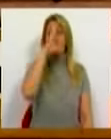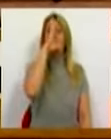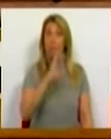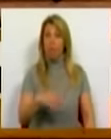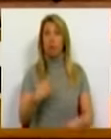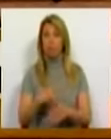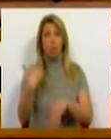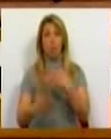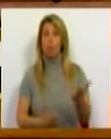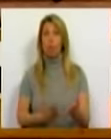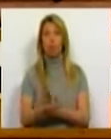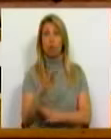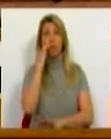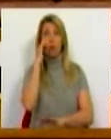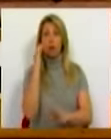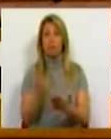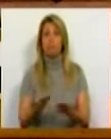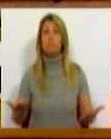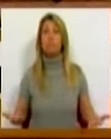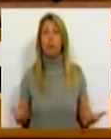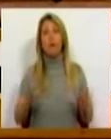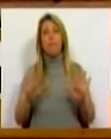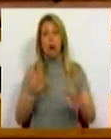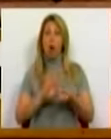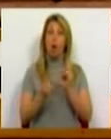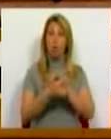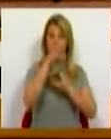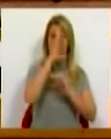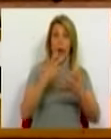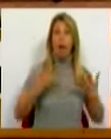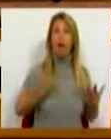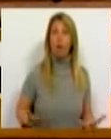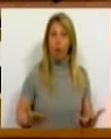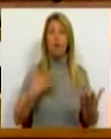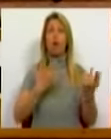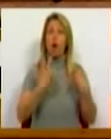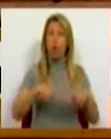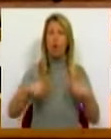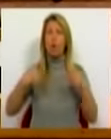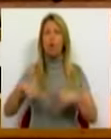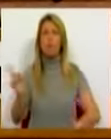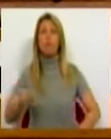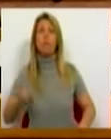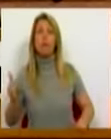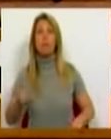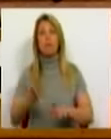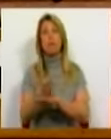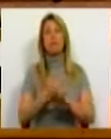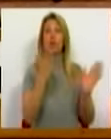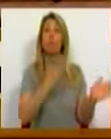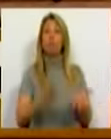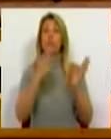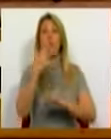setor. Em contraponto, o Governo atual está a reunir sistematicamente com os setores da produção, indústria e